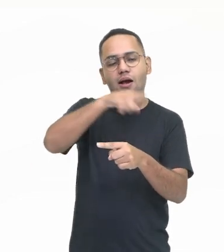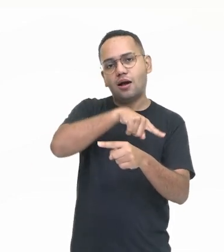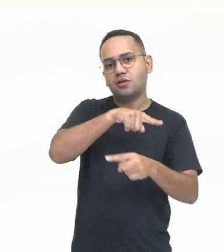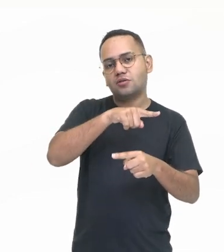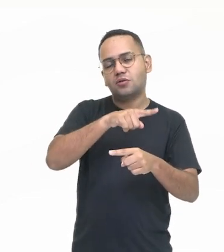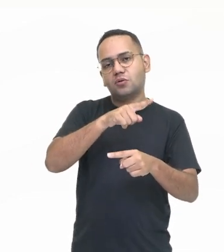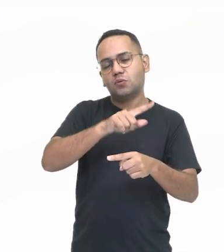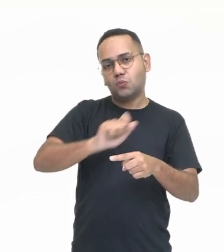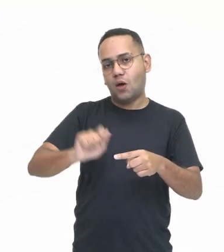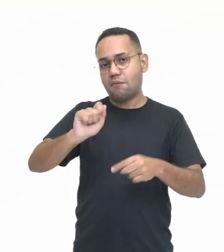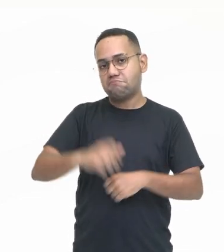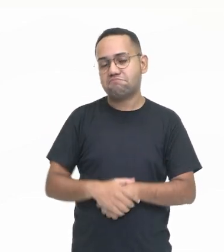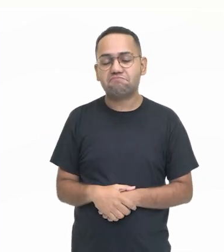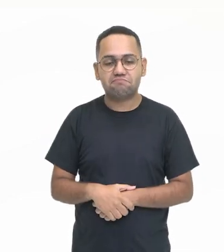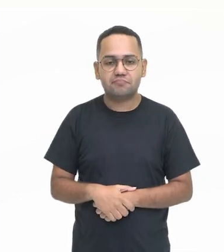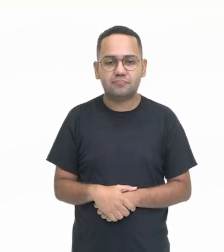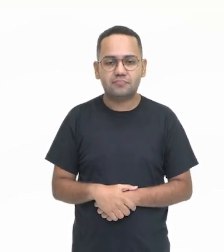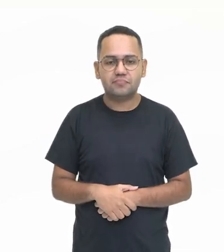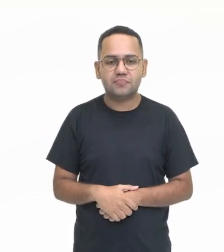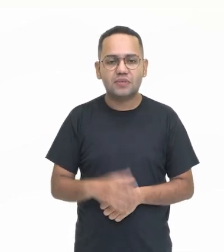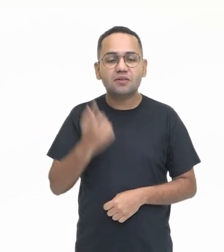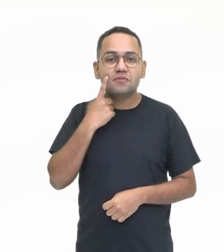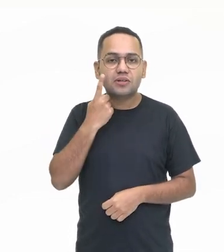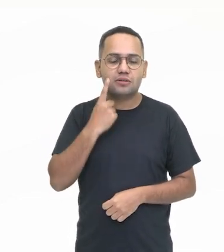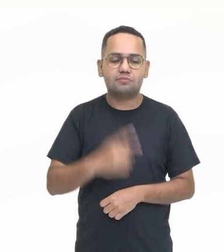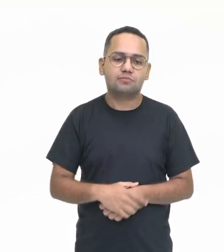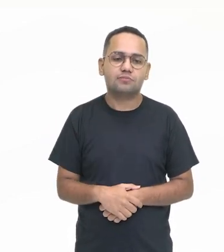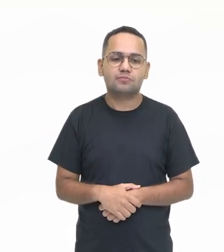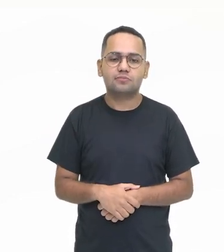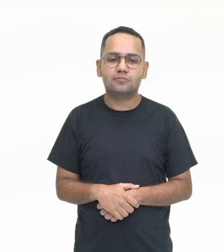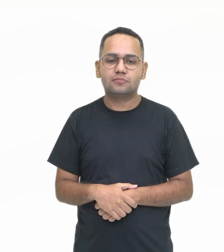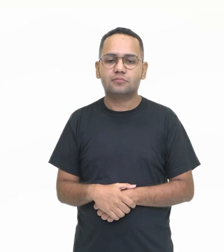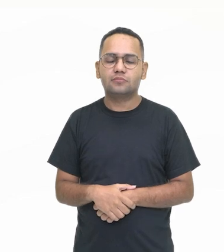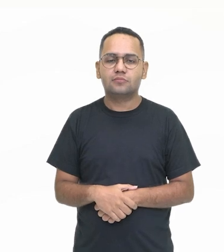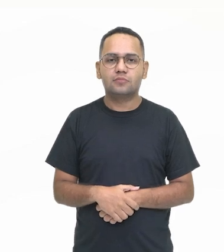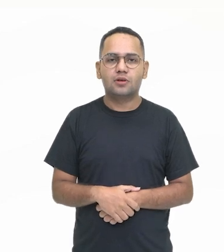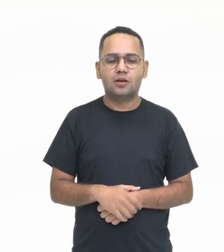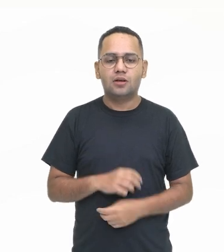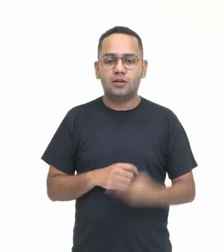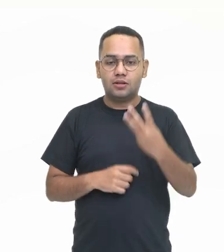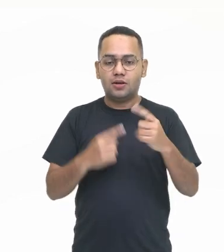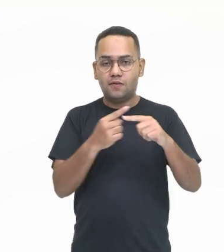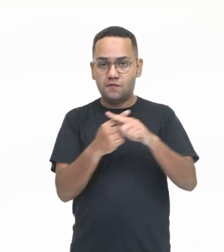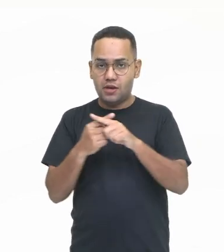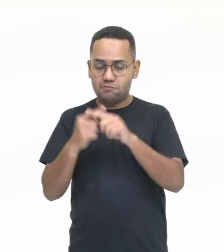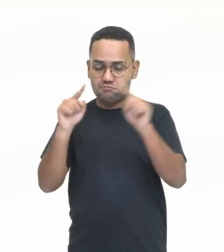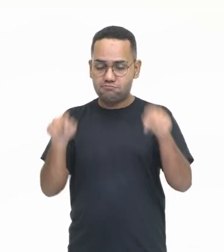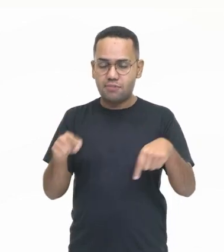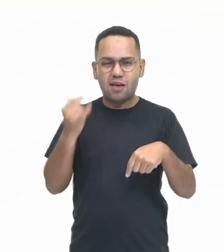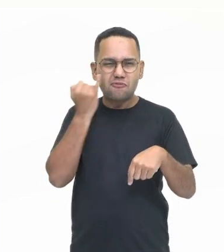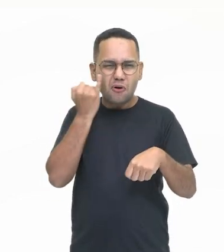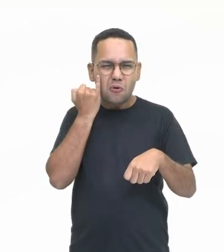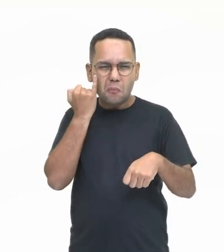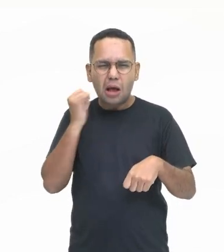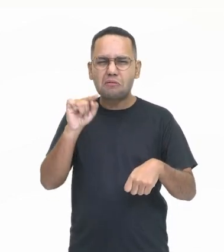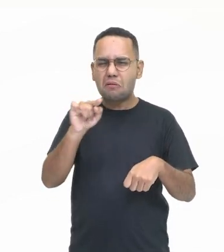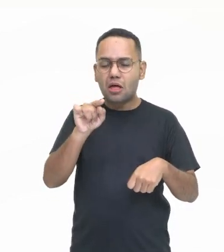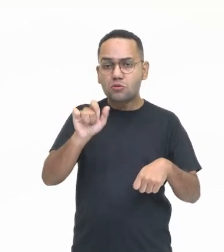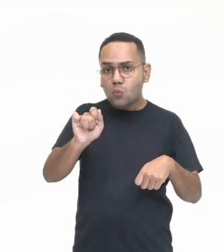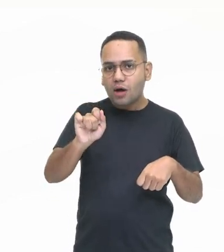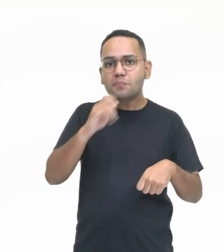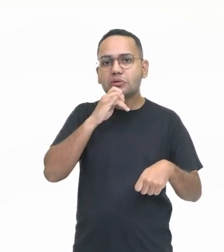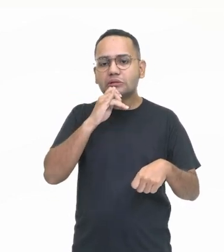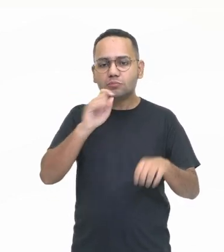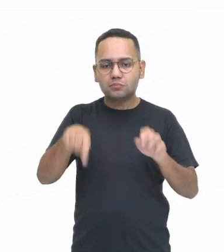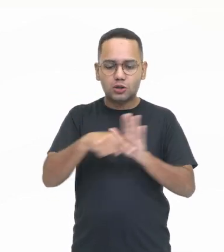o triplo, ou seja, 3 vezes o valor que eu pegar lá no conjunto A, eu vou ter, então, essa relação. Então, nós